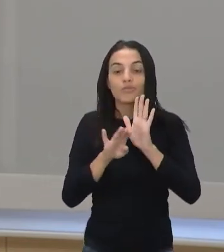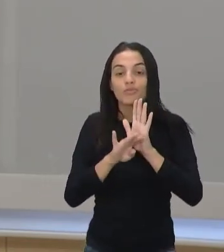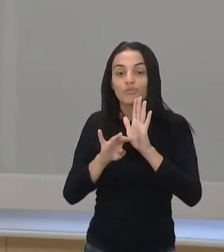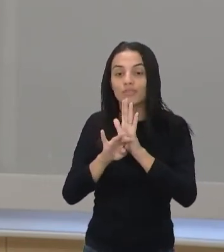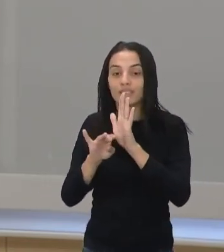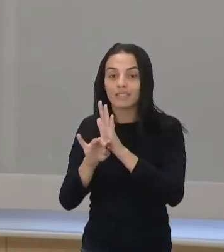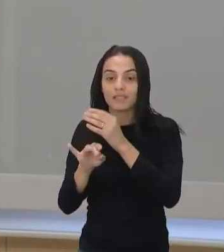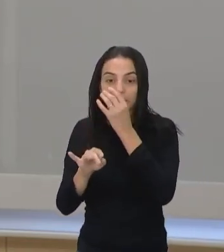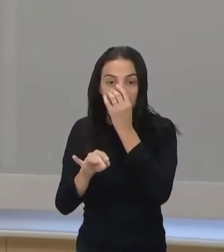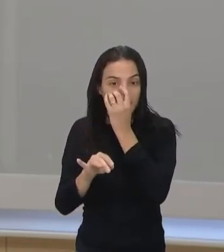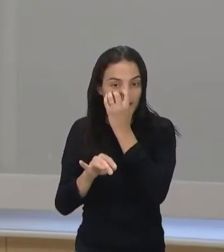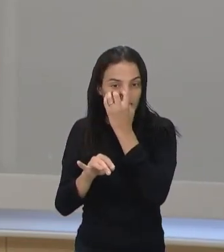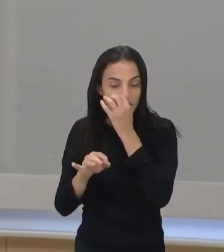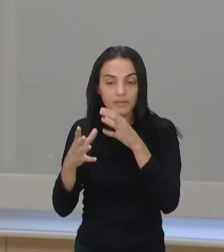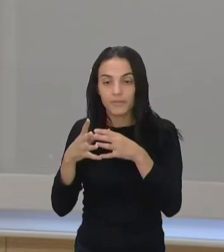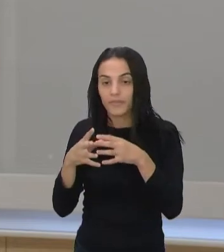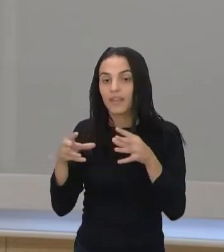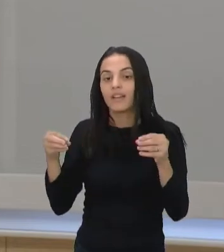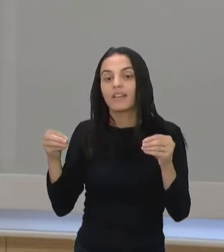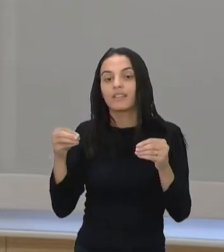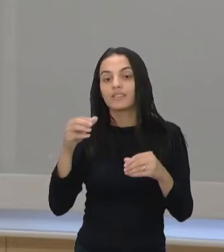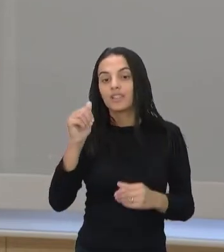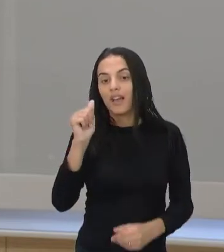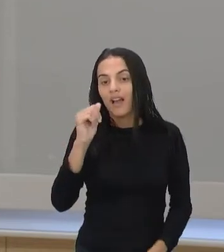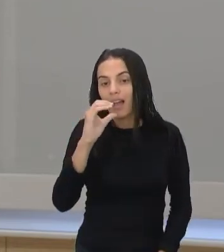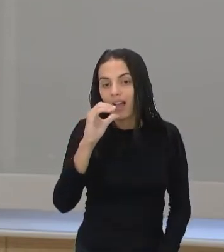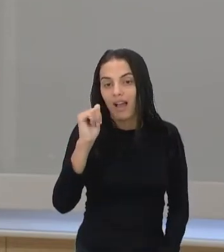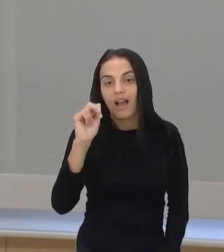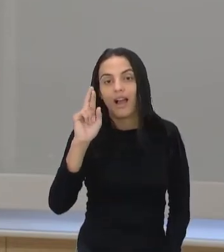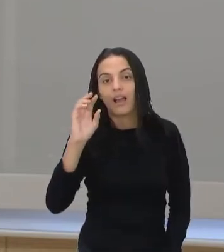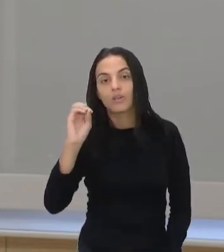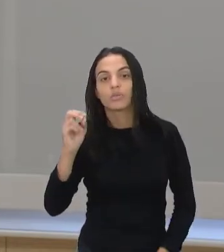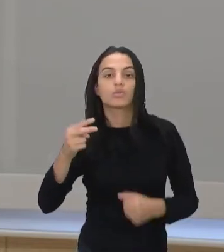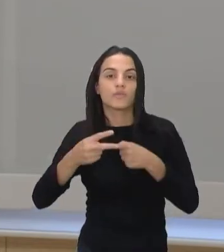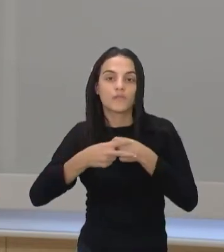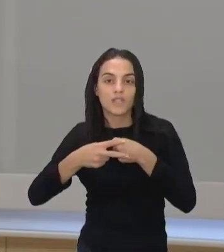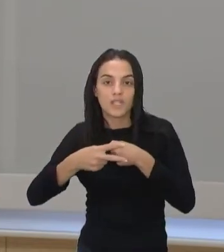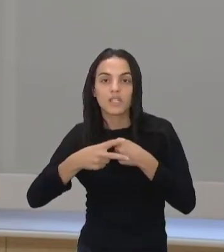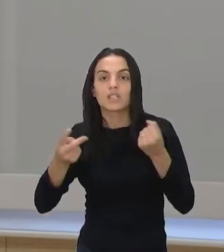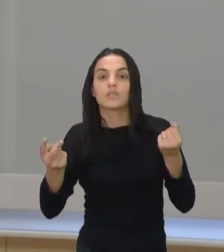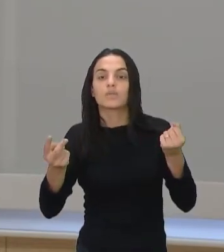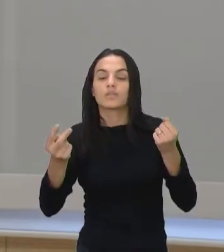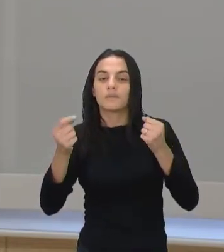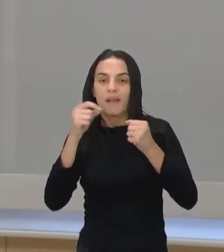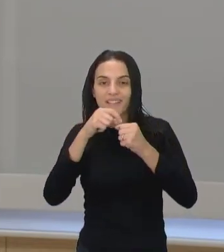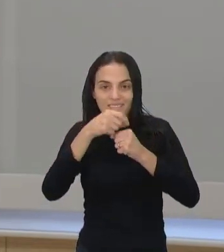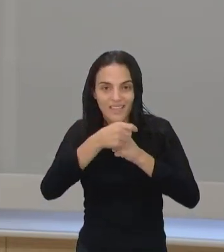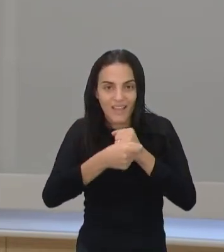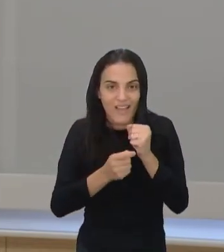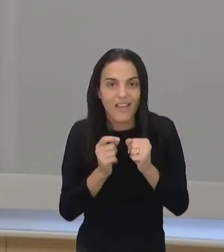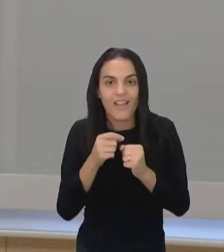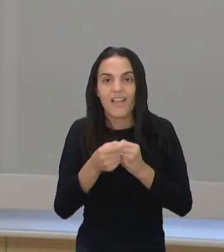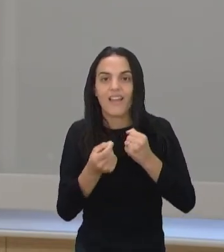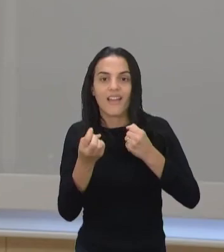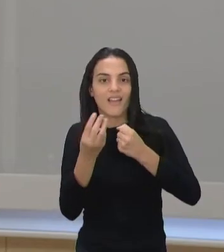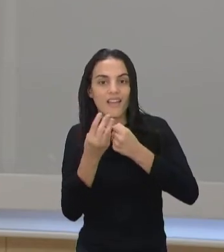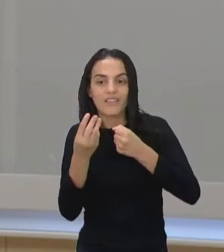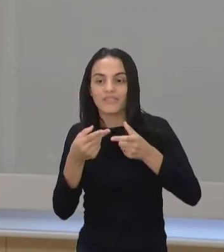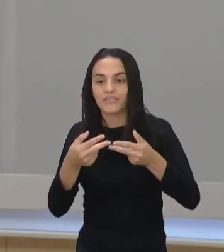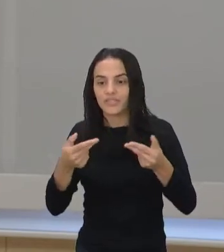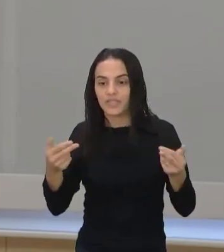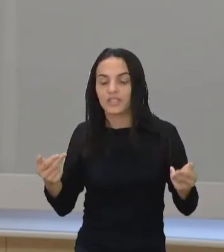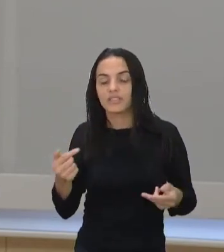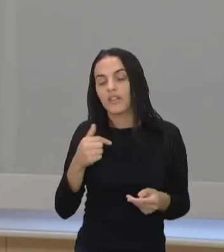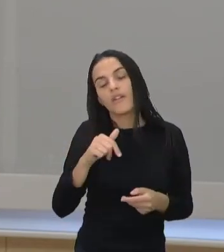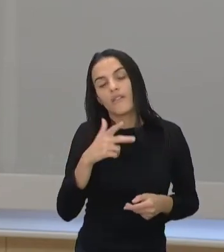a disseminação justamente de ácaros, vírus, bactérias. Então, assim, conforme você